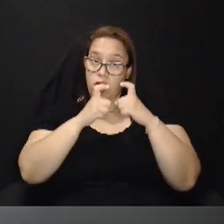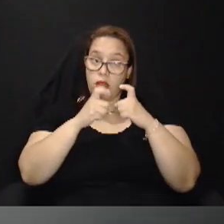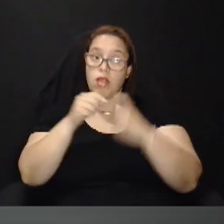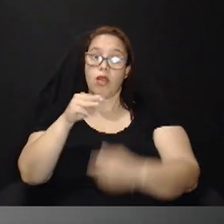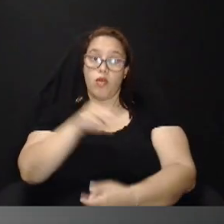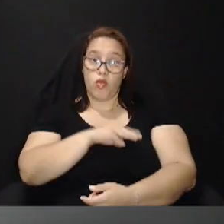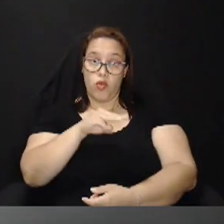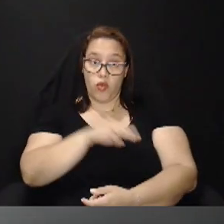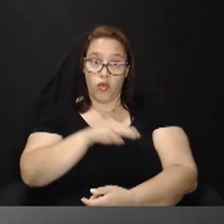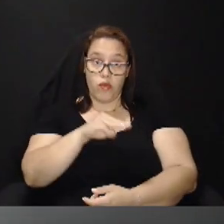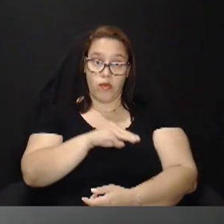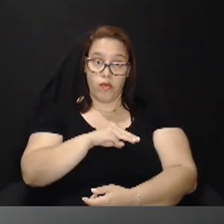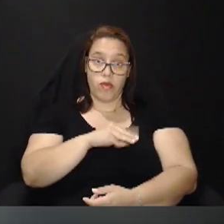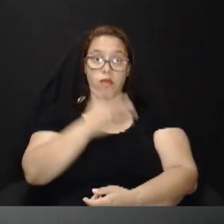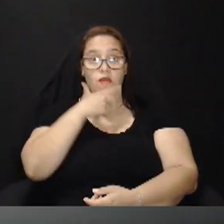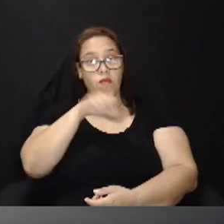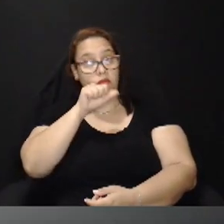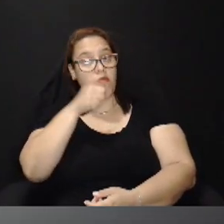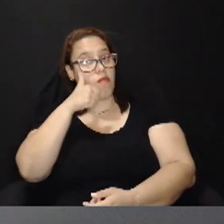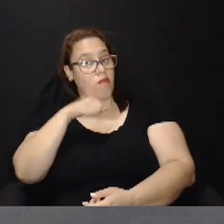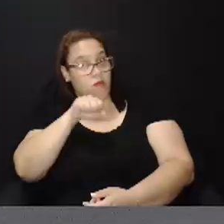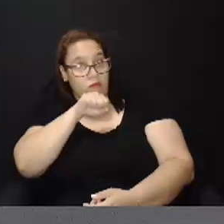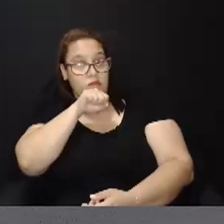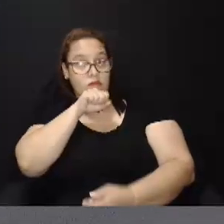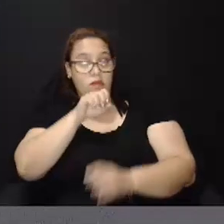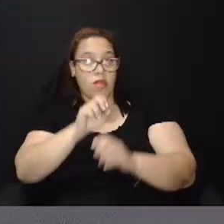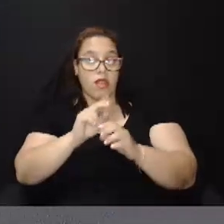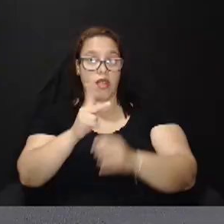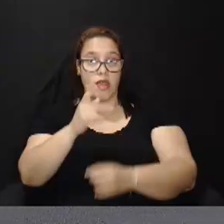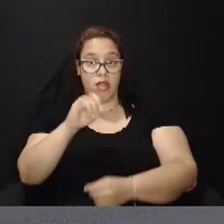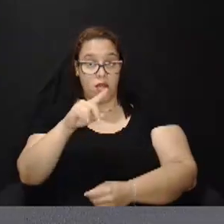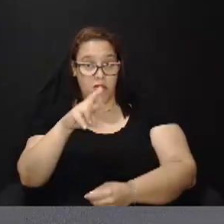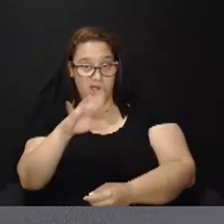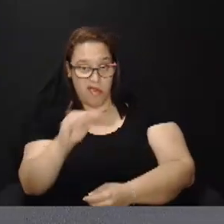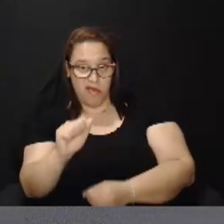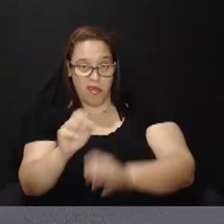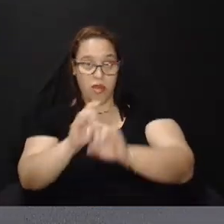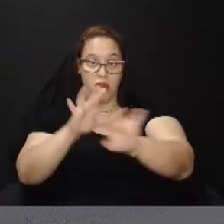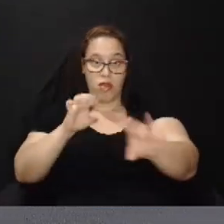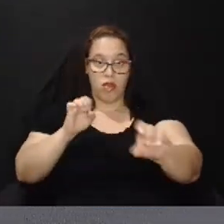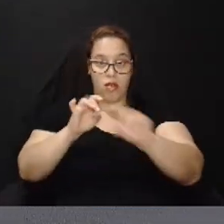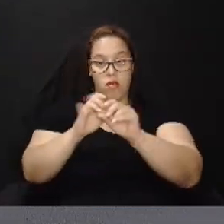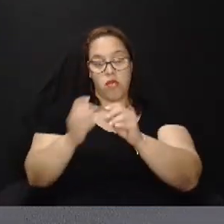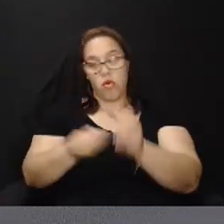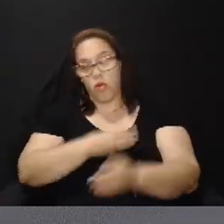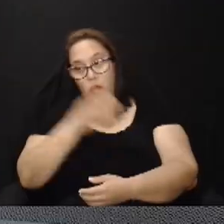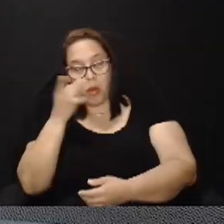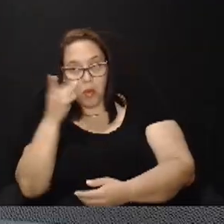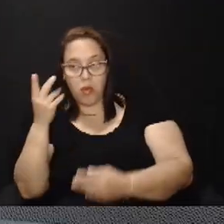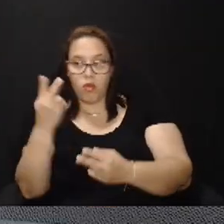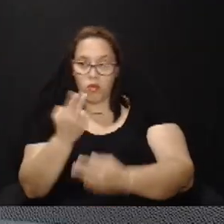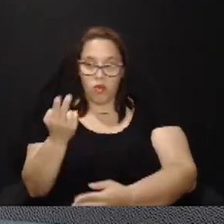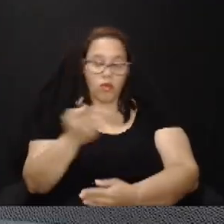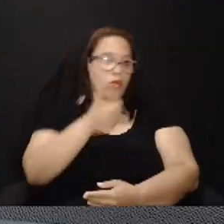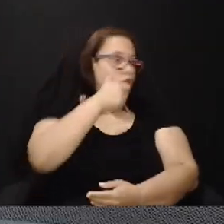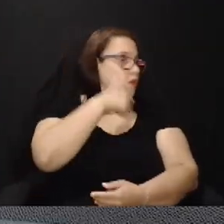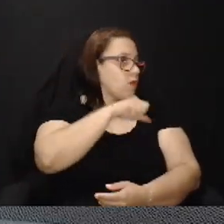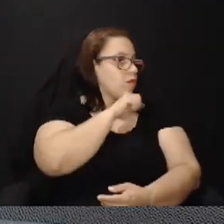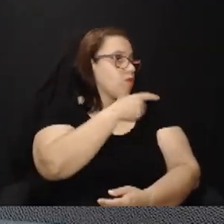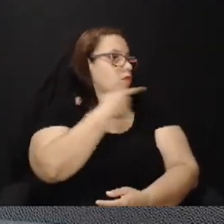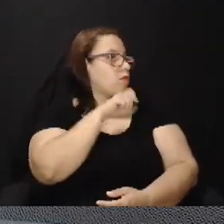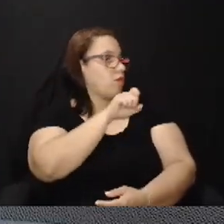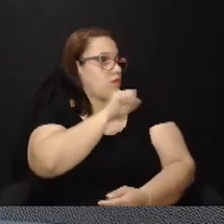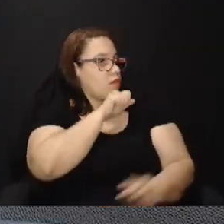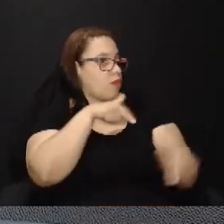reuniões de pais e mestres, de maneira híbrida. O que acontece? Muitos pais, muitas mães trabalham e às